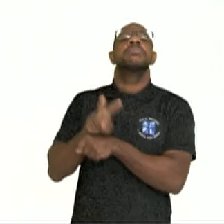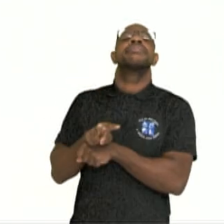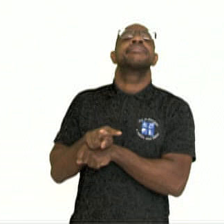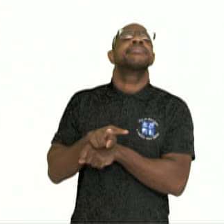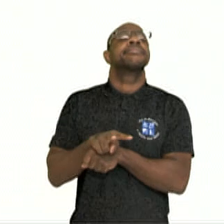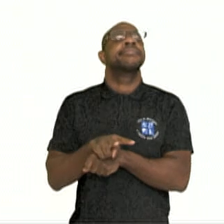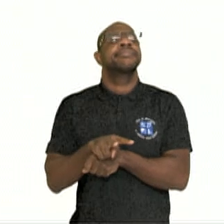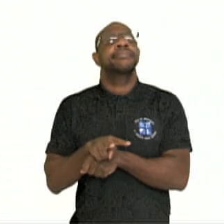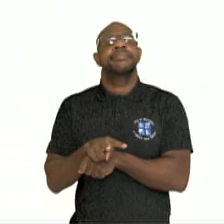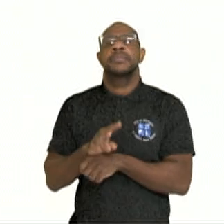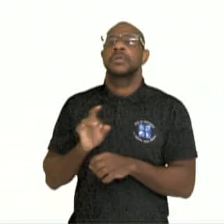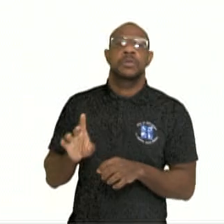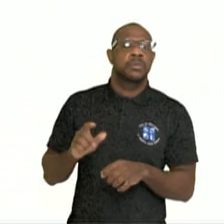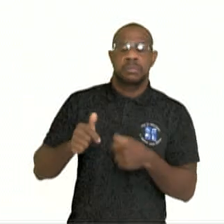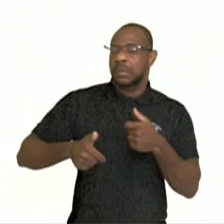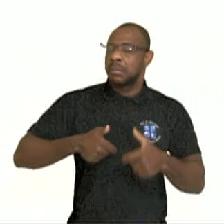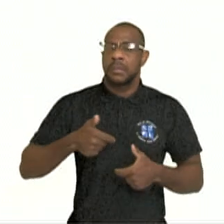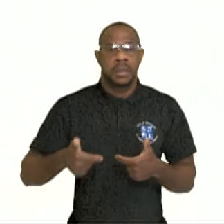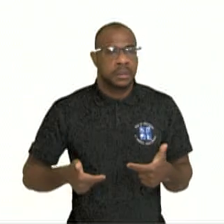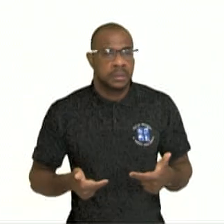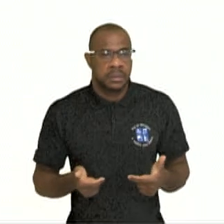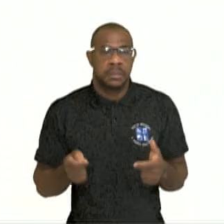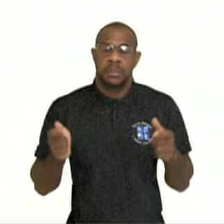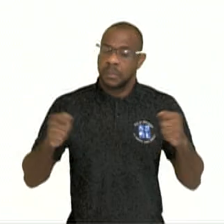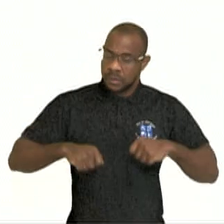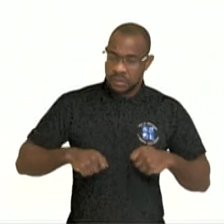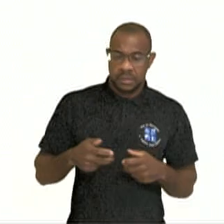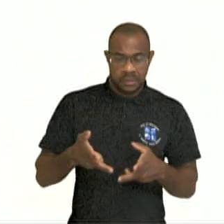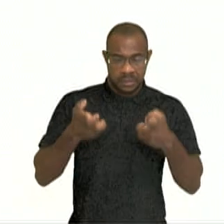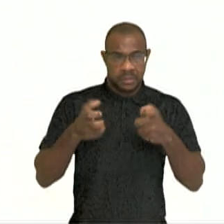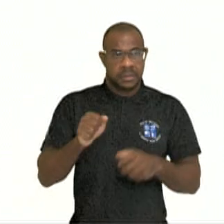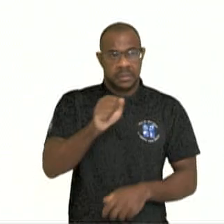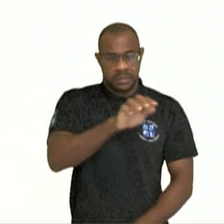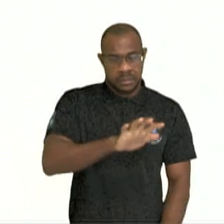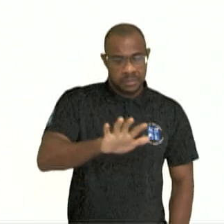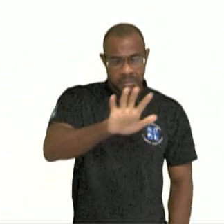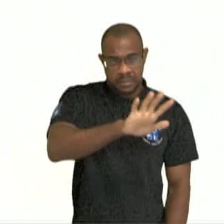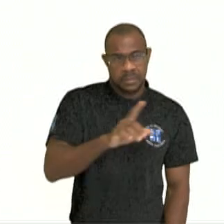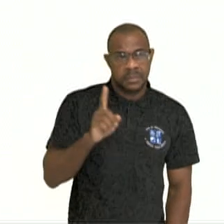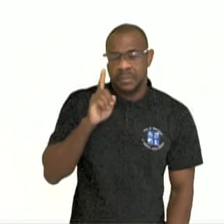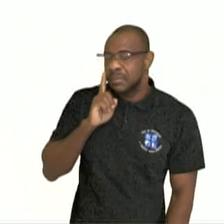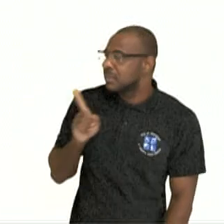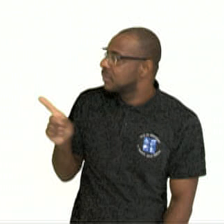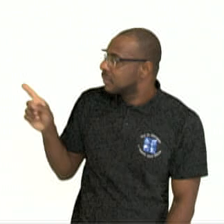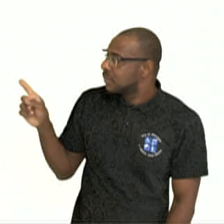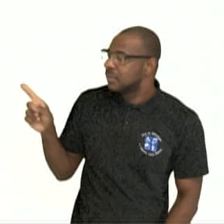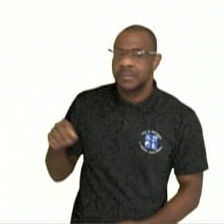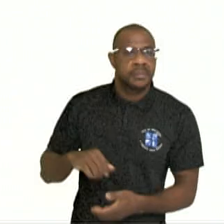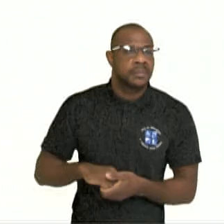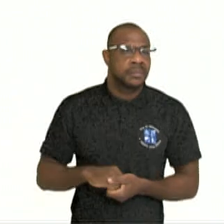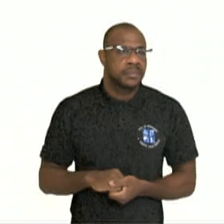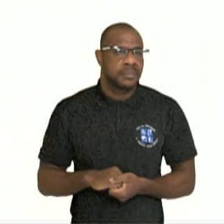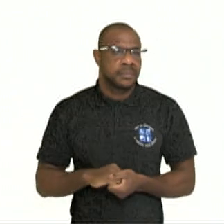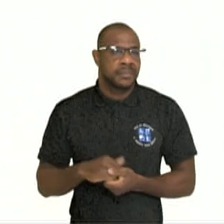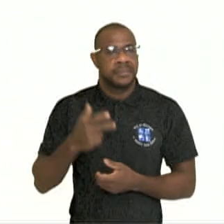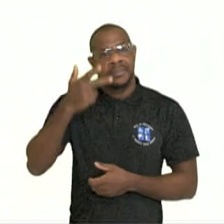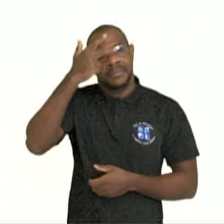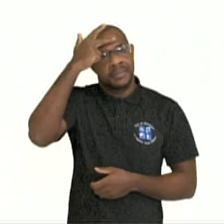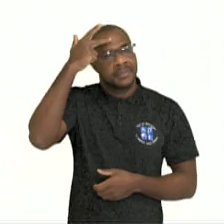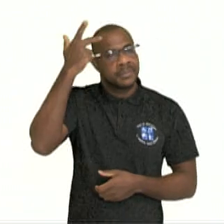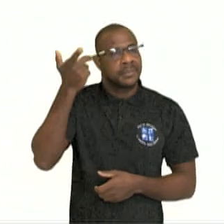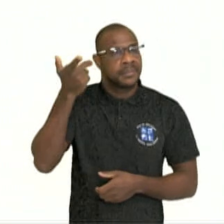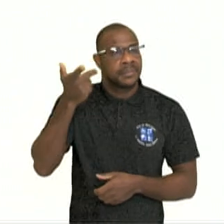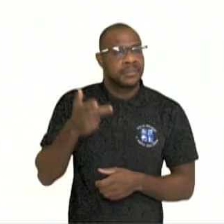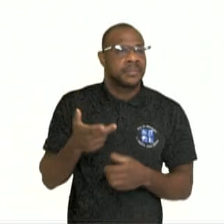certo? Este trabalho. Como pode ser observado, então, nessa imagem ao lado. Então, existem pessoas ali